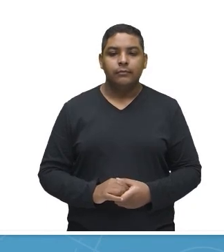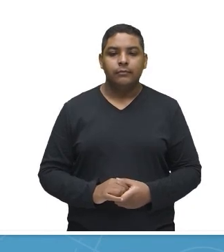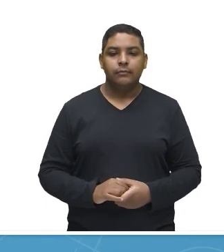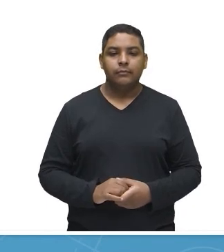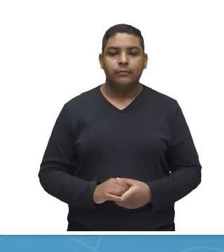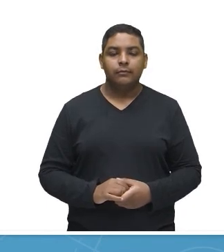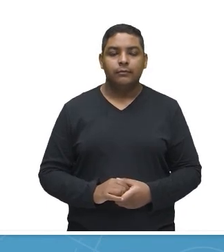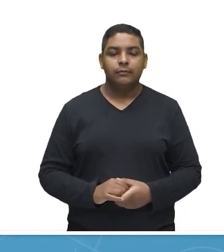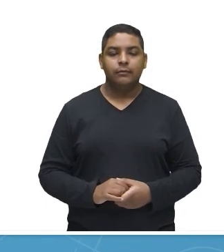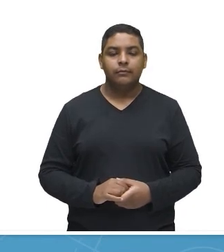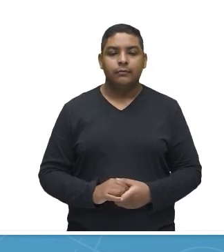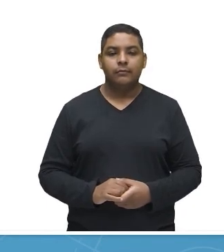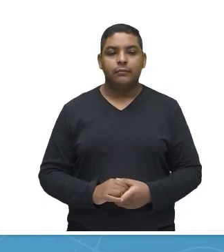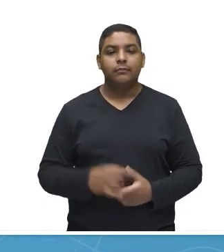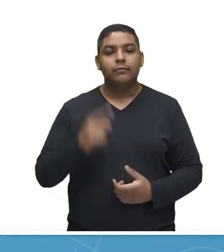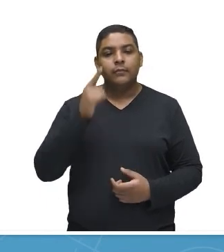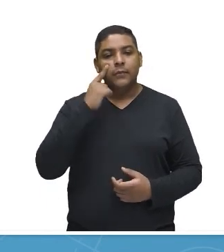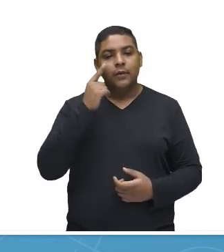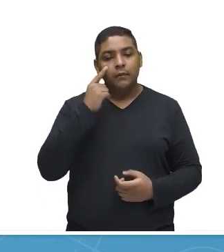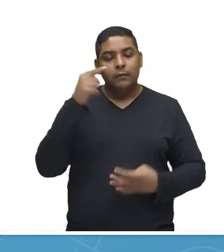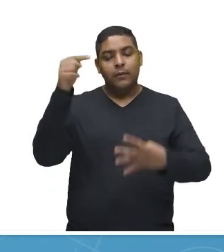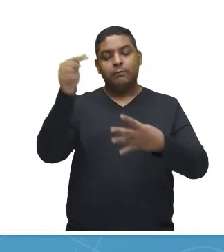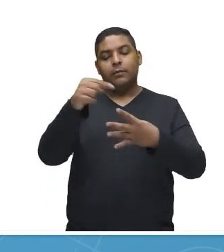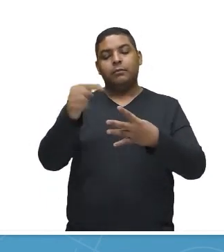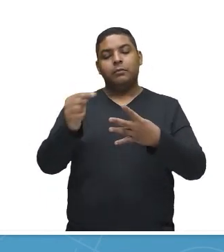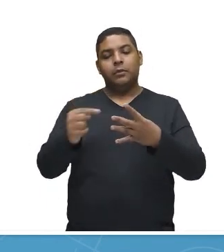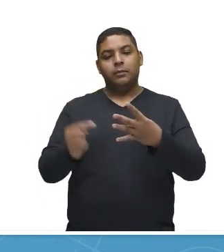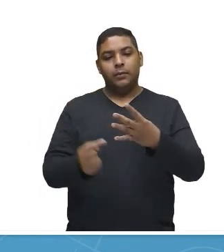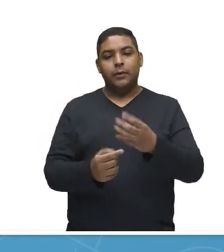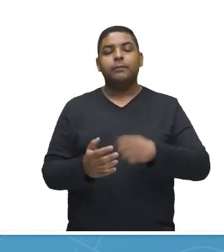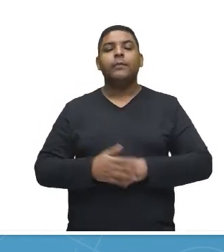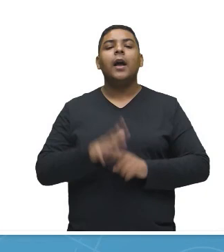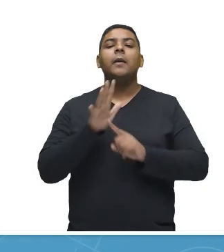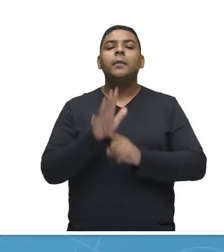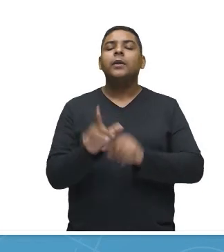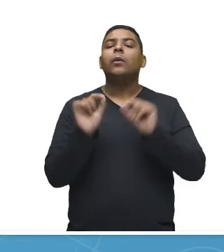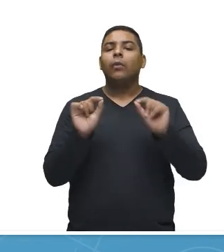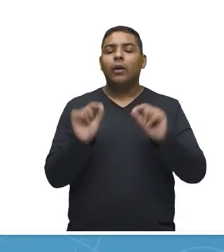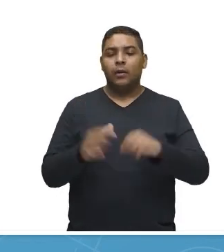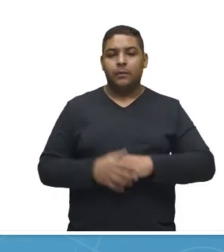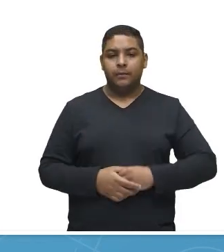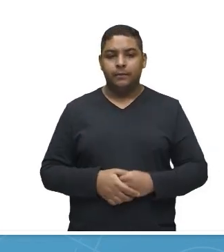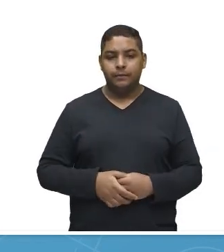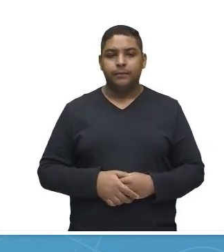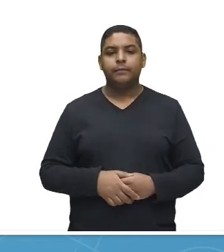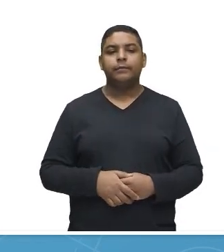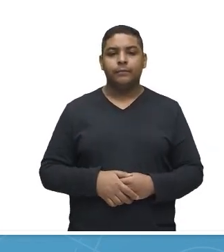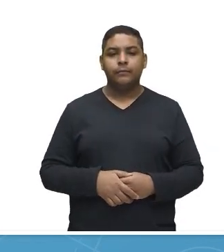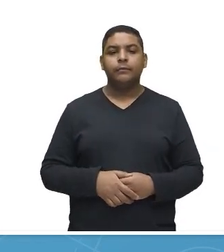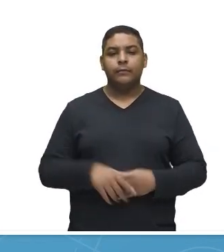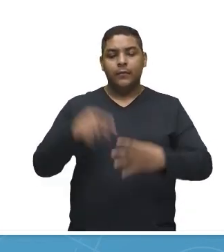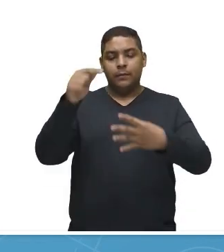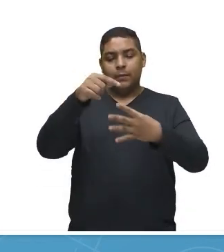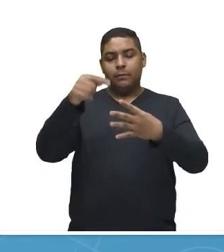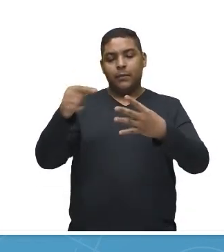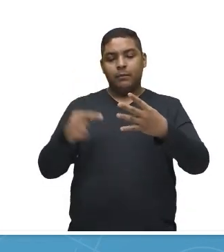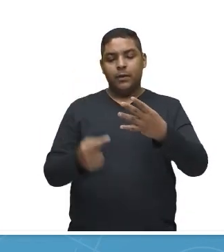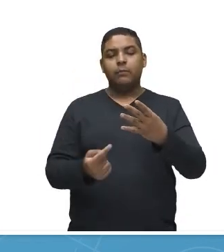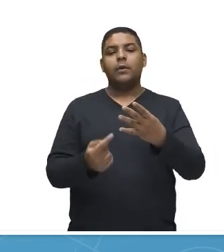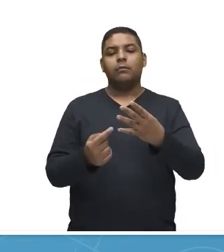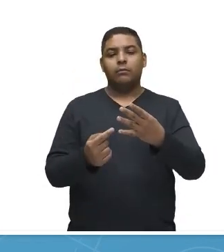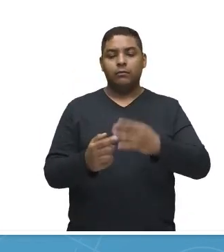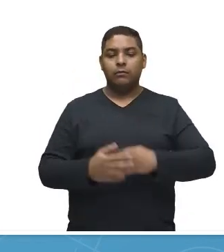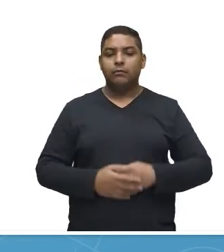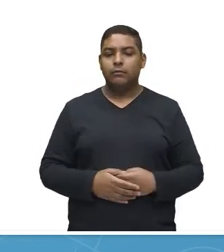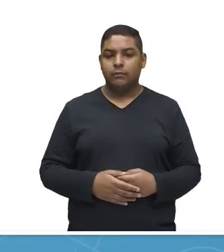ver cada uma das sentenças. Então, eu apresentei para vocês aí a nossa pirâmide de exercícios. Agora,